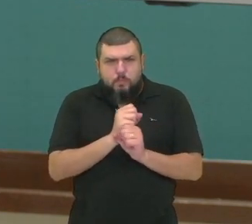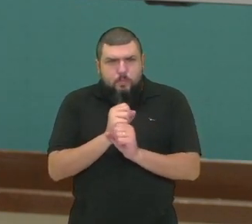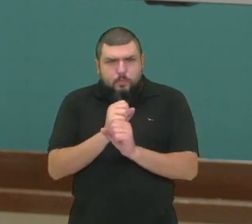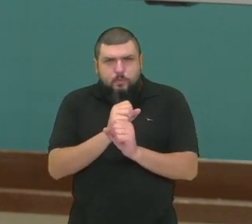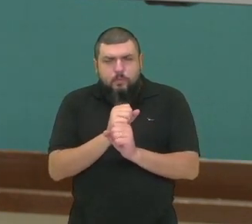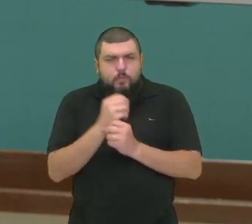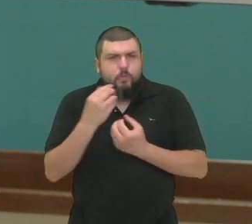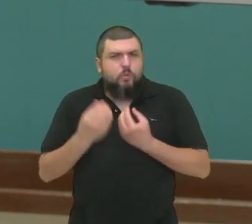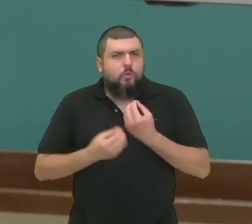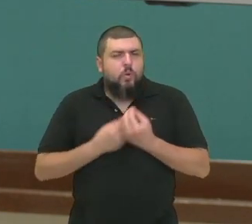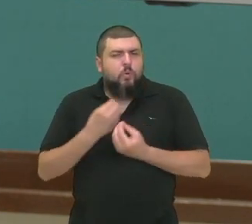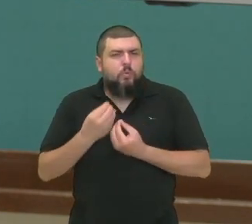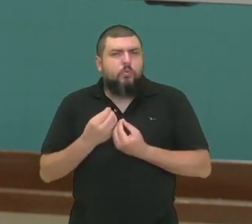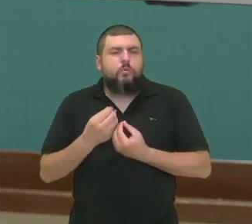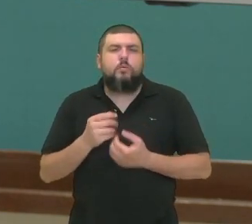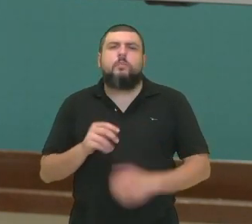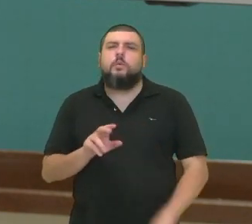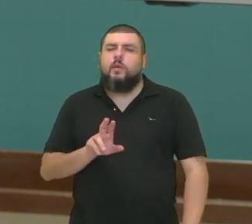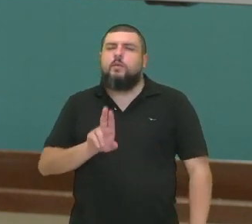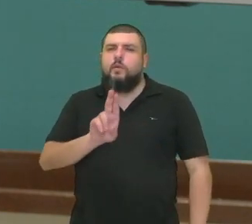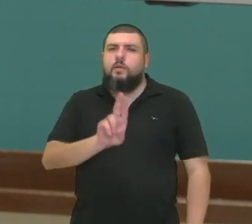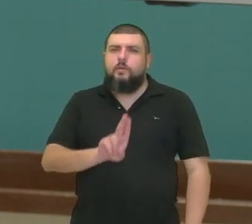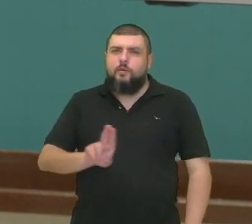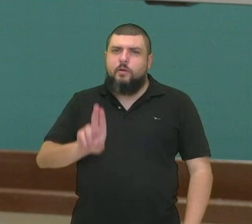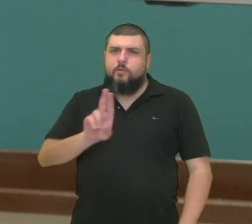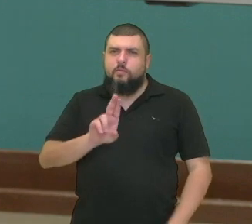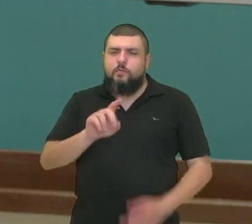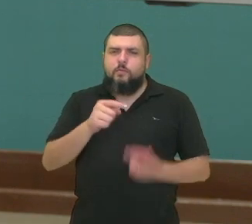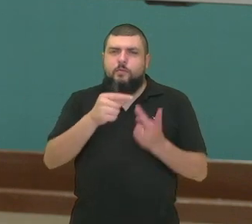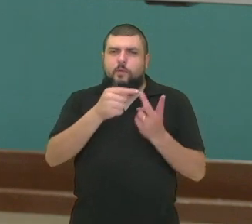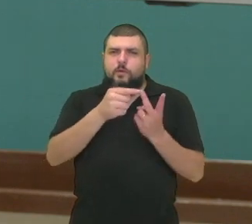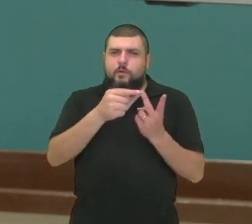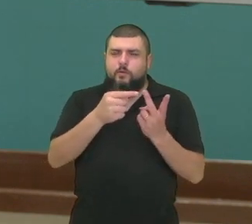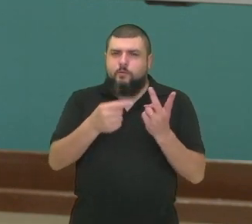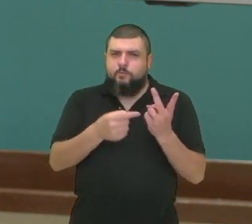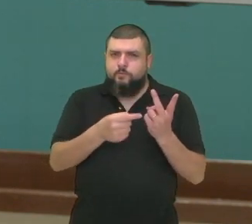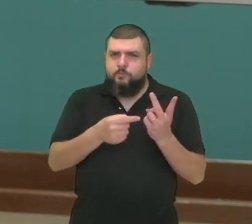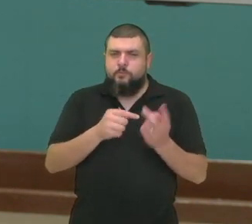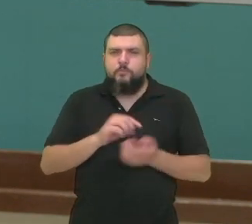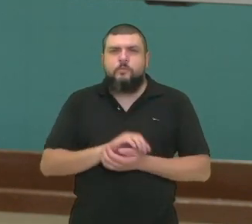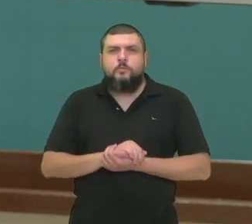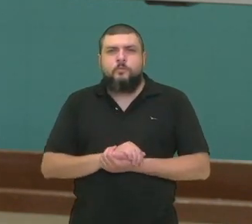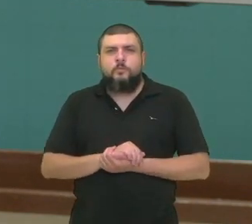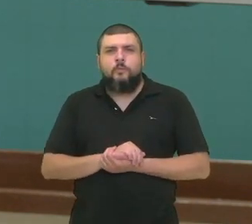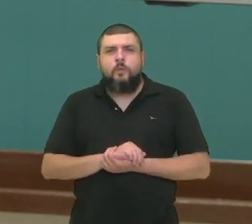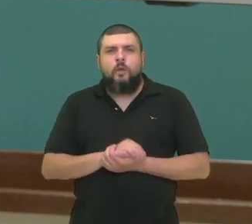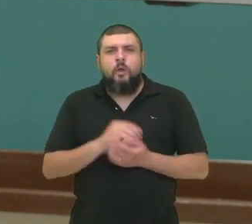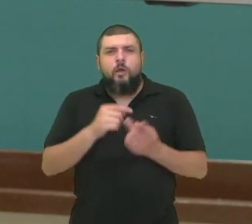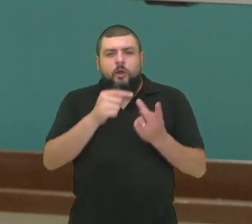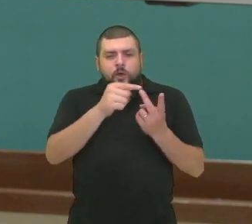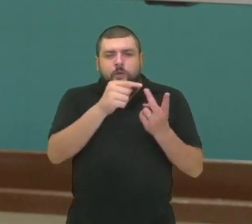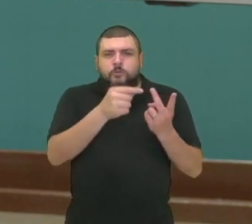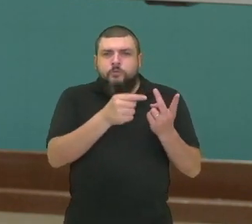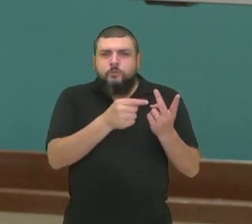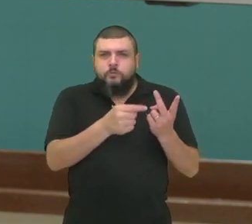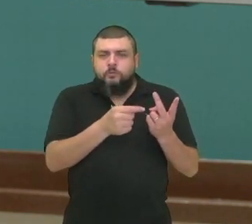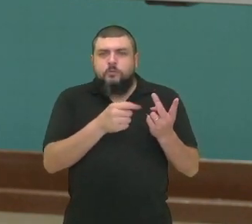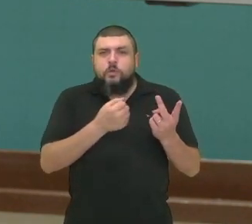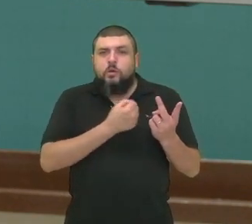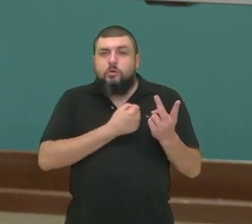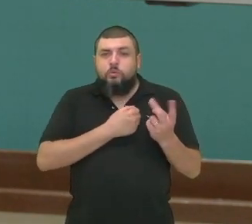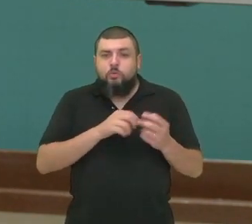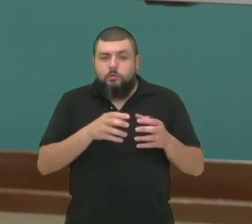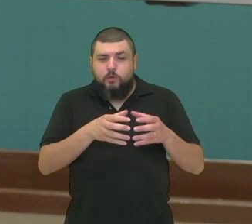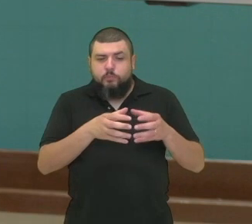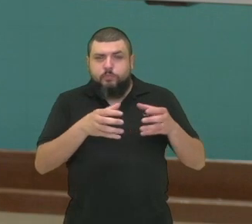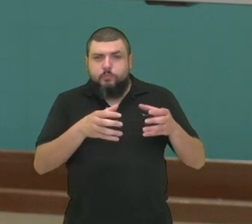em situações onde aparece uma raiz negativa, que dentro do conjunto dos números reais a gente não podia